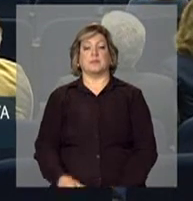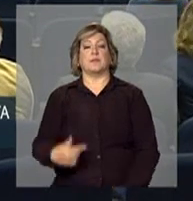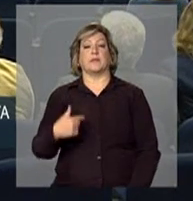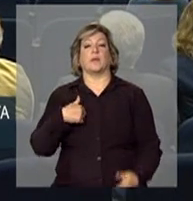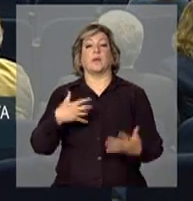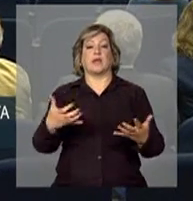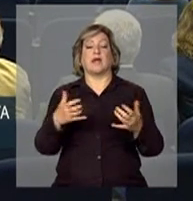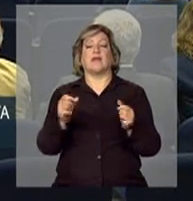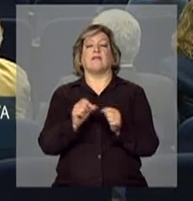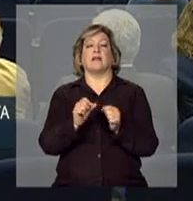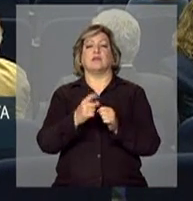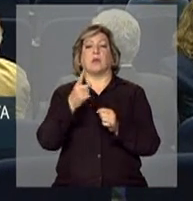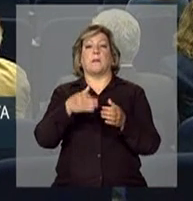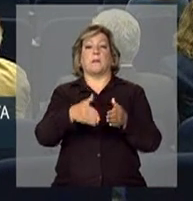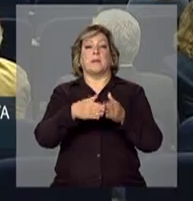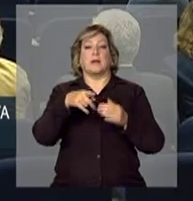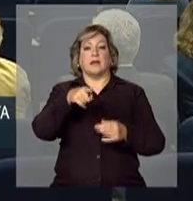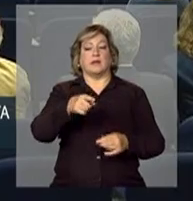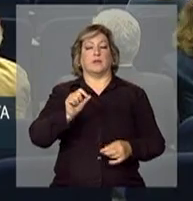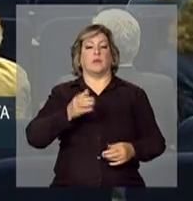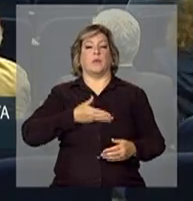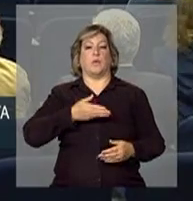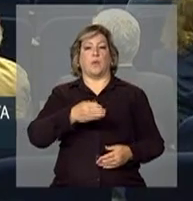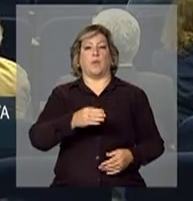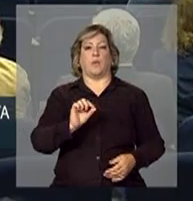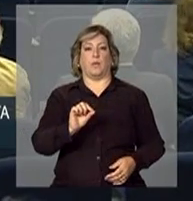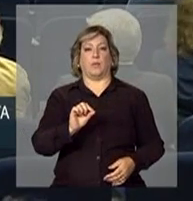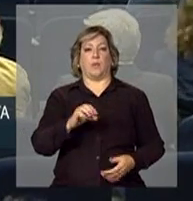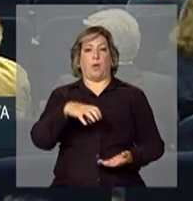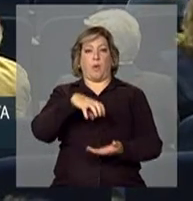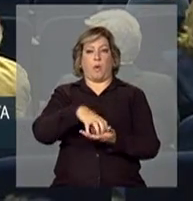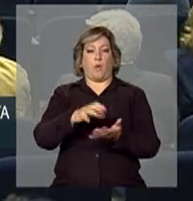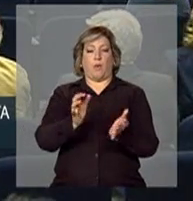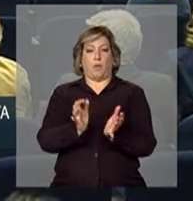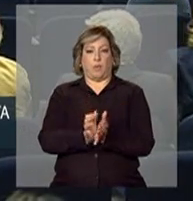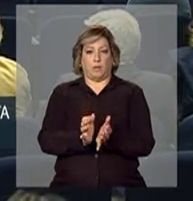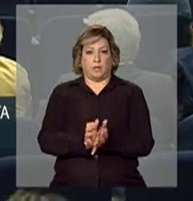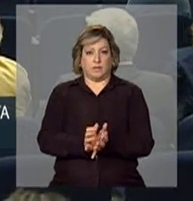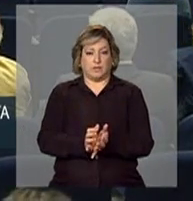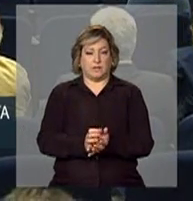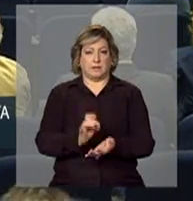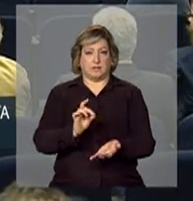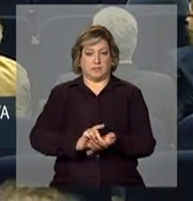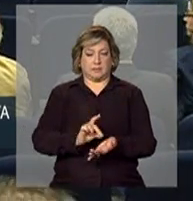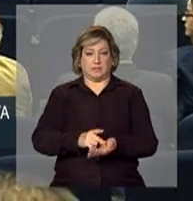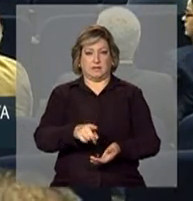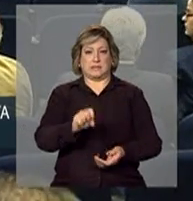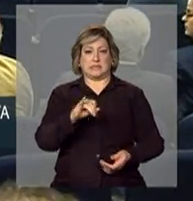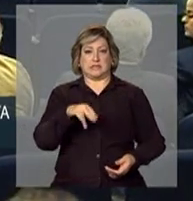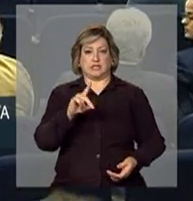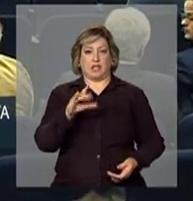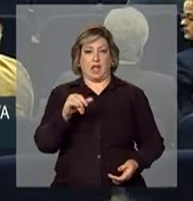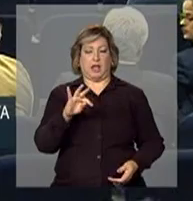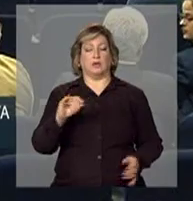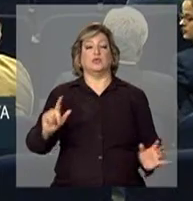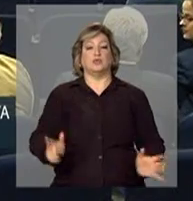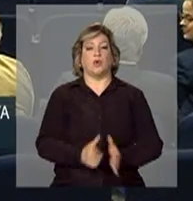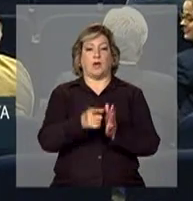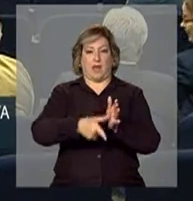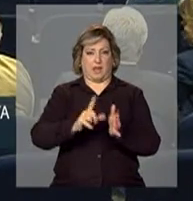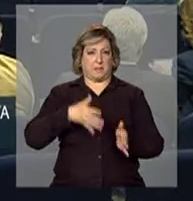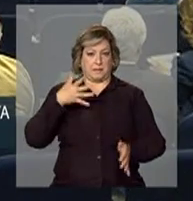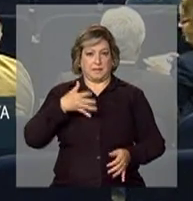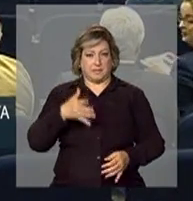pedido para o companheiro da Comissão de Verdade do Sindicato dos